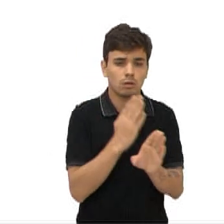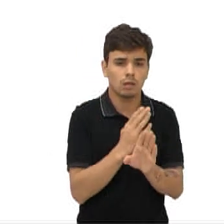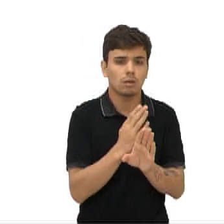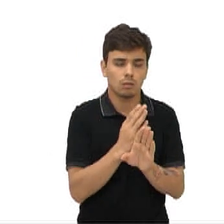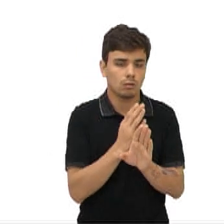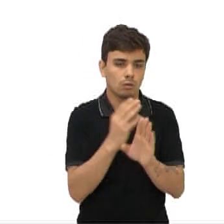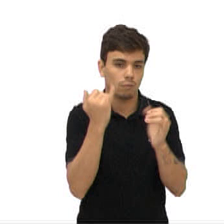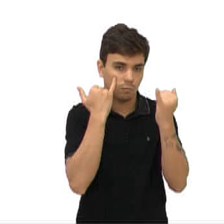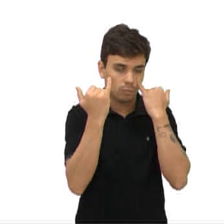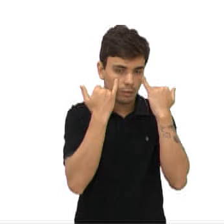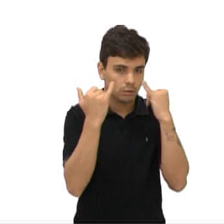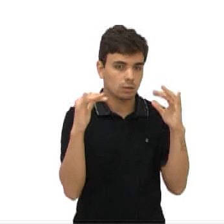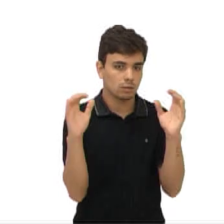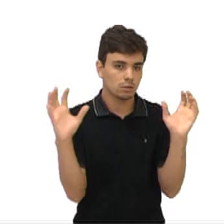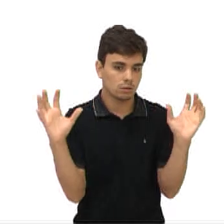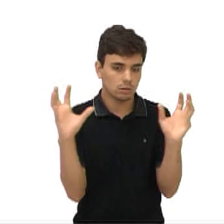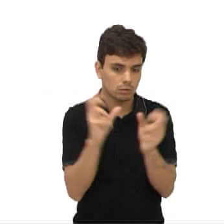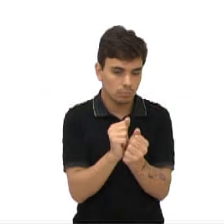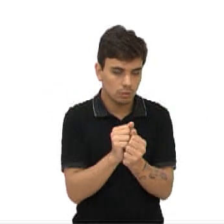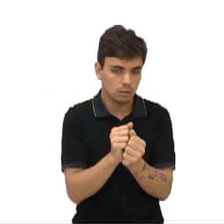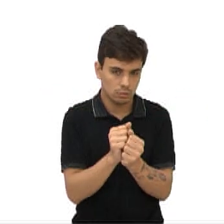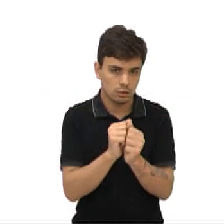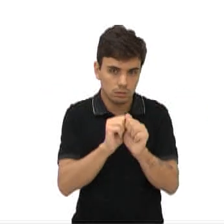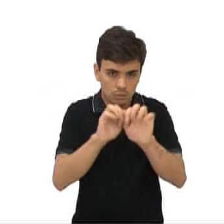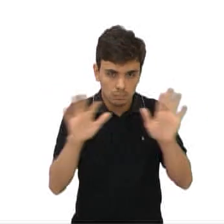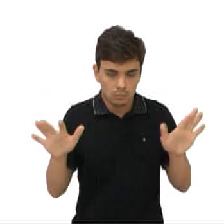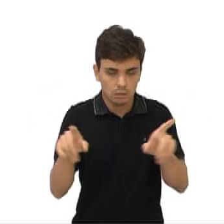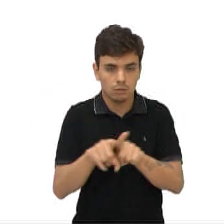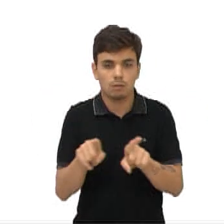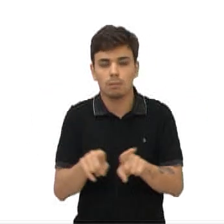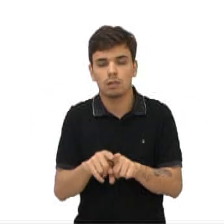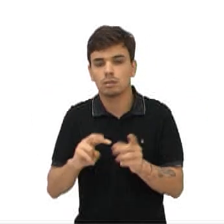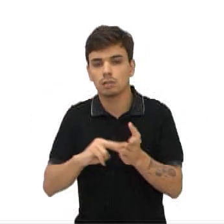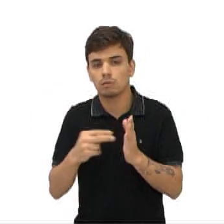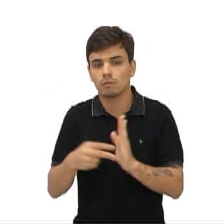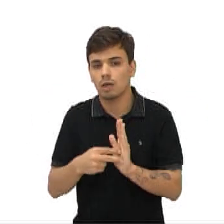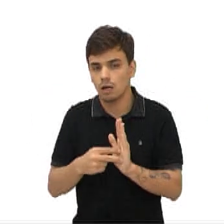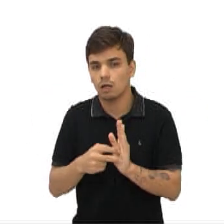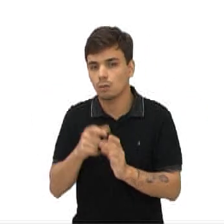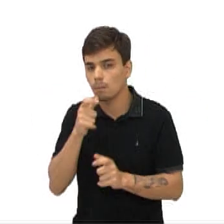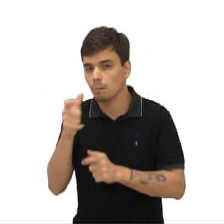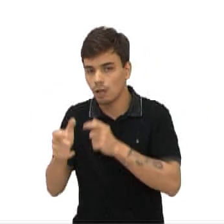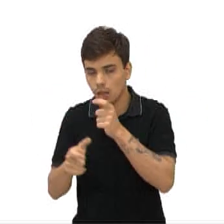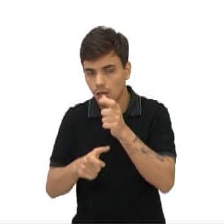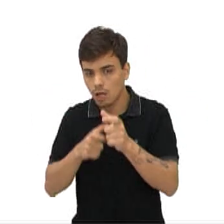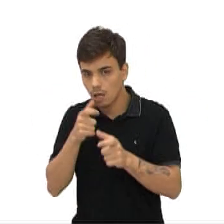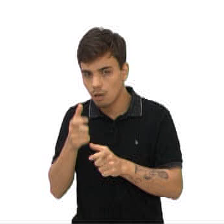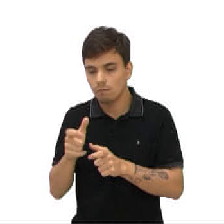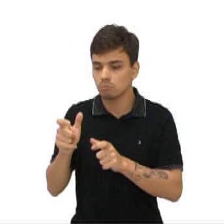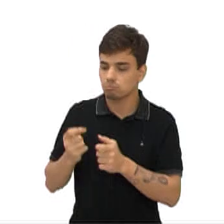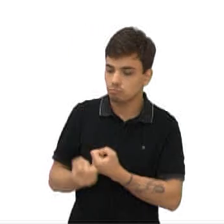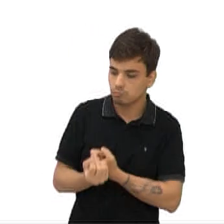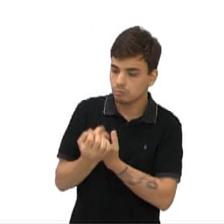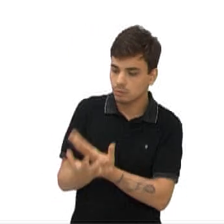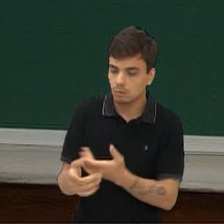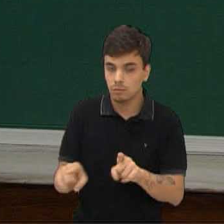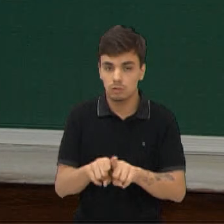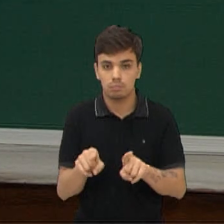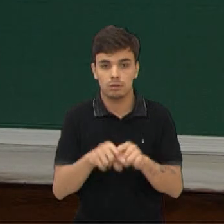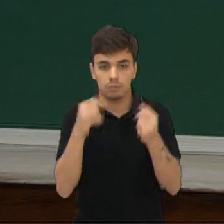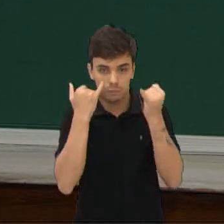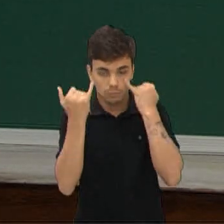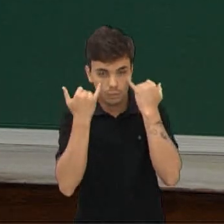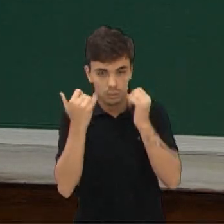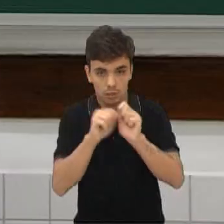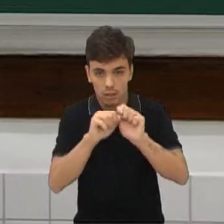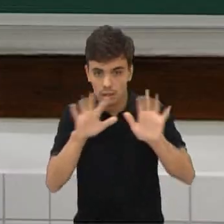texto, inferimos também o sentido de uma palavra, de uma expressão, inferimos uma informação implícita nesse texto